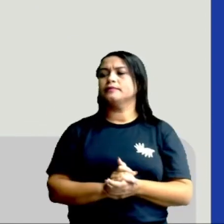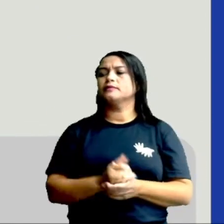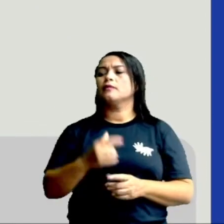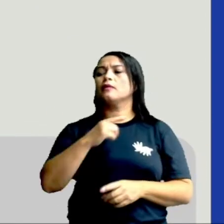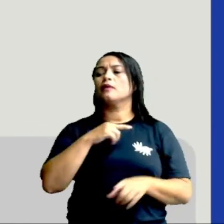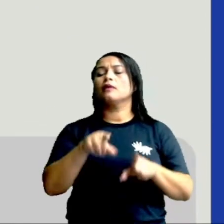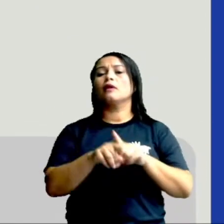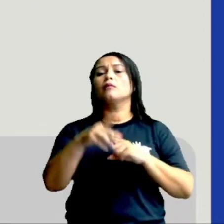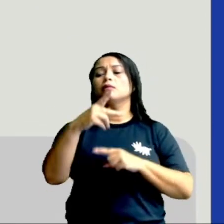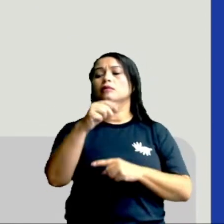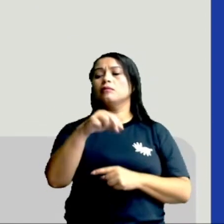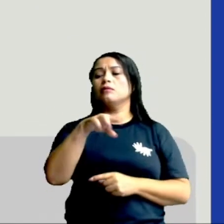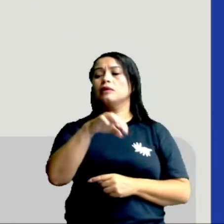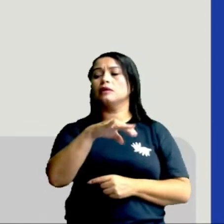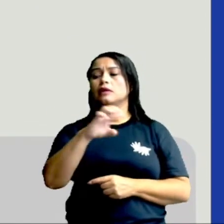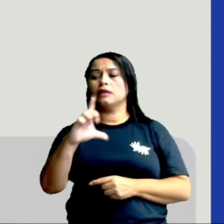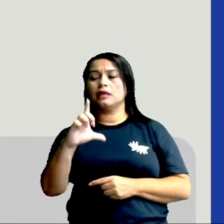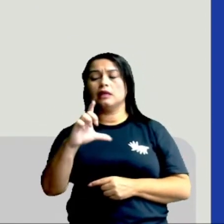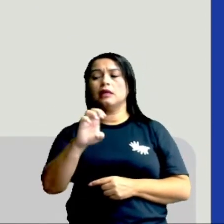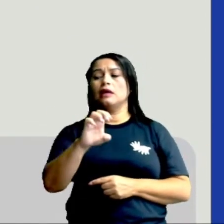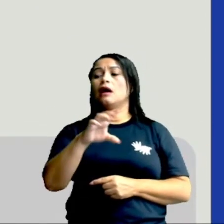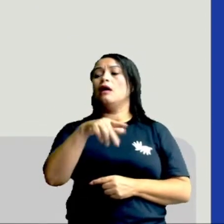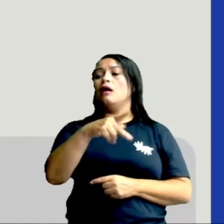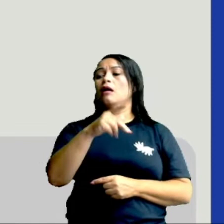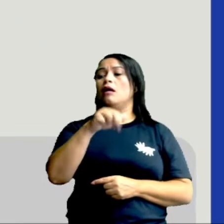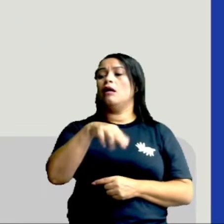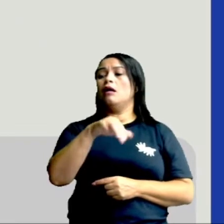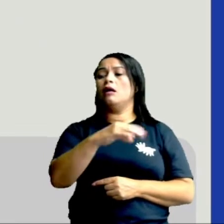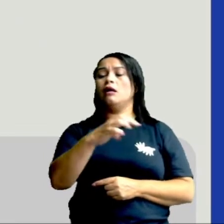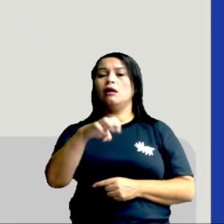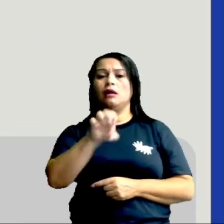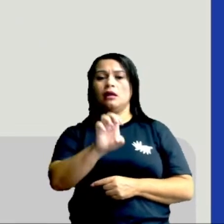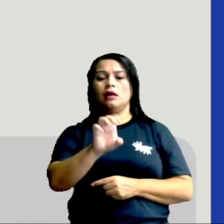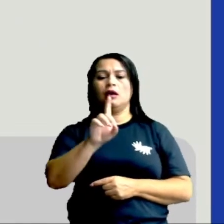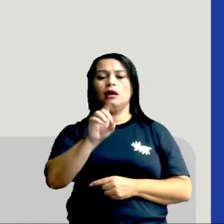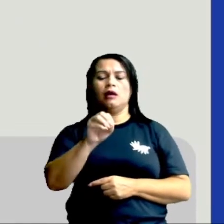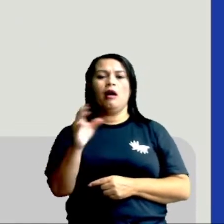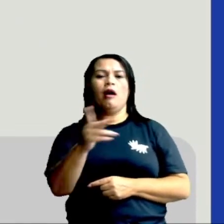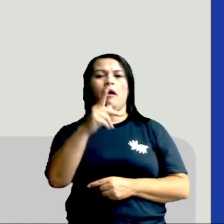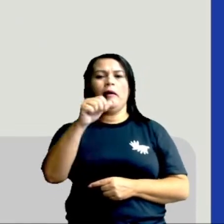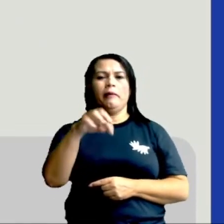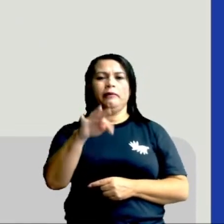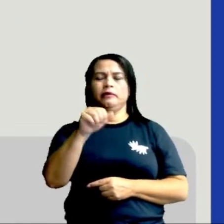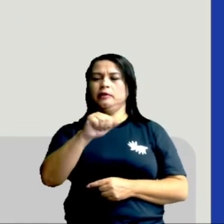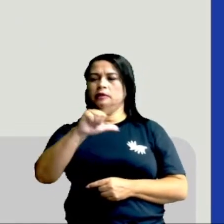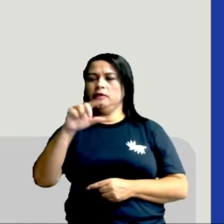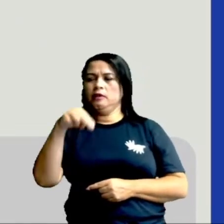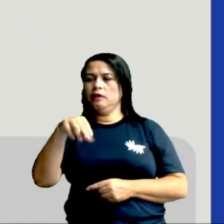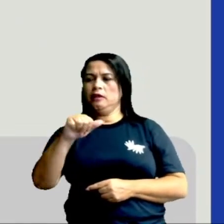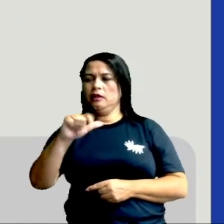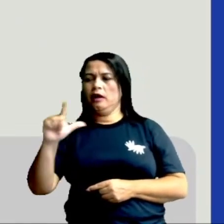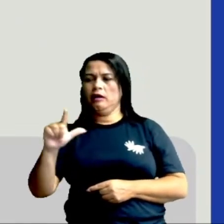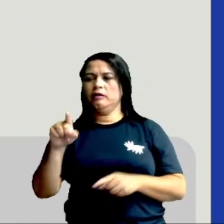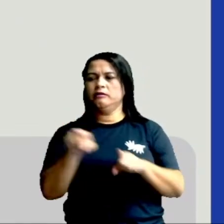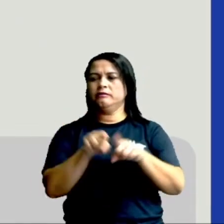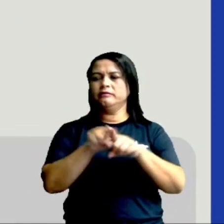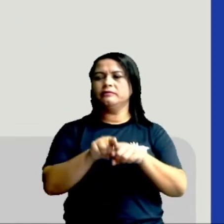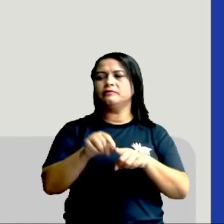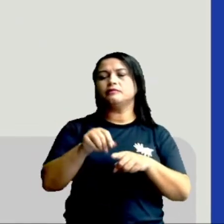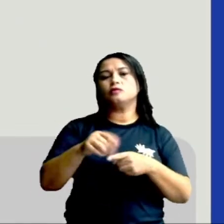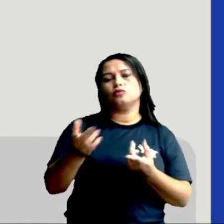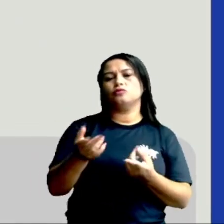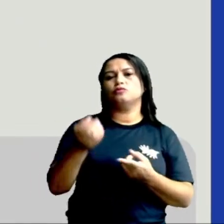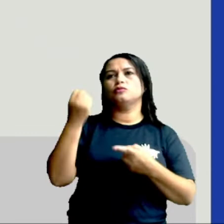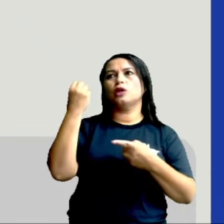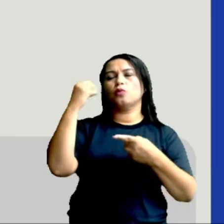Temos a planície do Pantanal. A planície que ocupa basicamente o oeste do Mato Grosso e do Mato Grosso